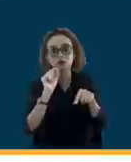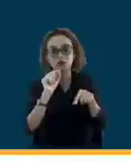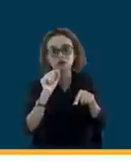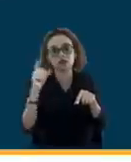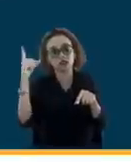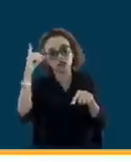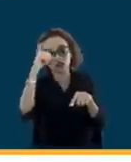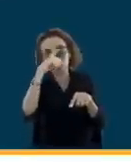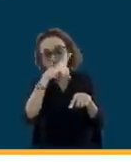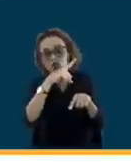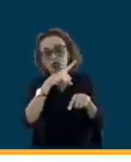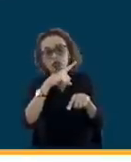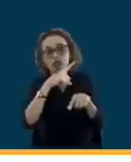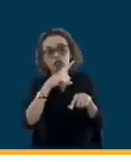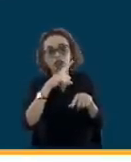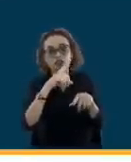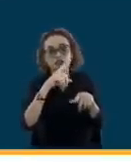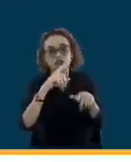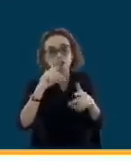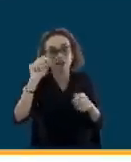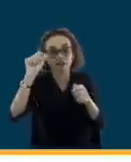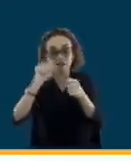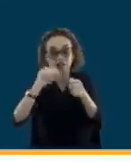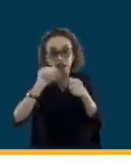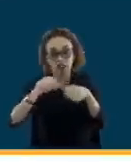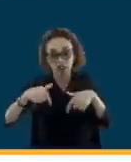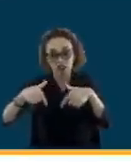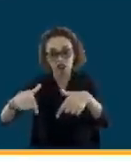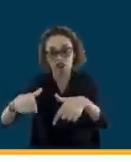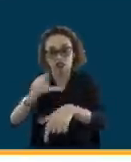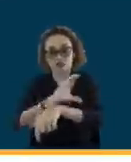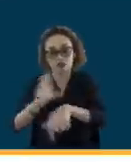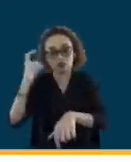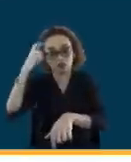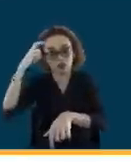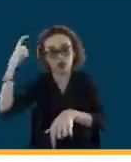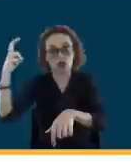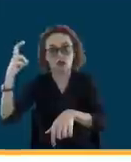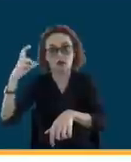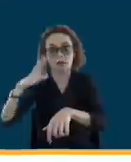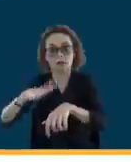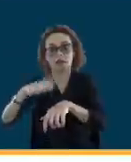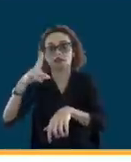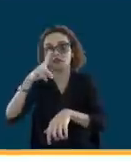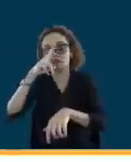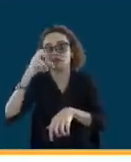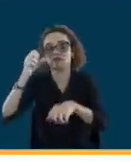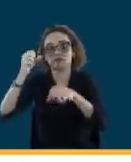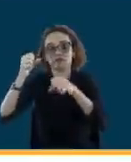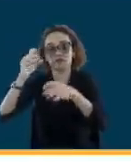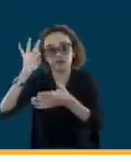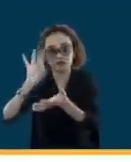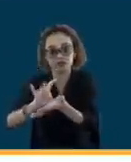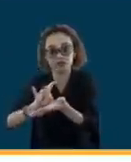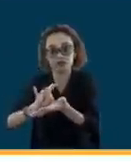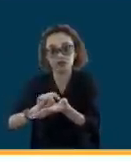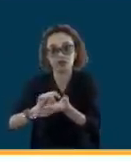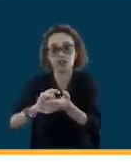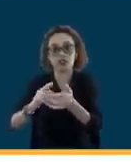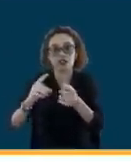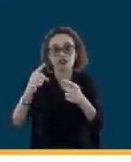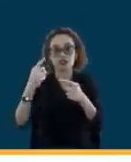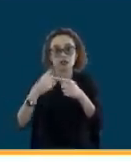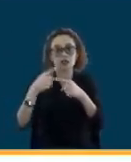dificuldade de poder realizar uma ação cultural mais plena, porque o histórico de desigualdade no Brasil, o histórico